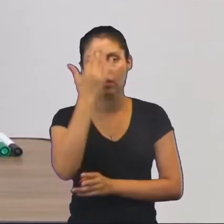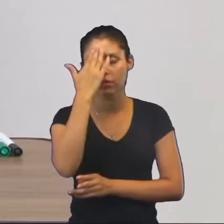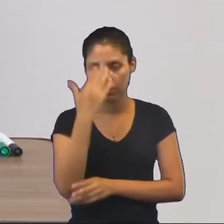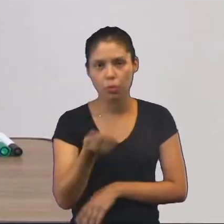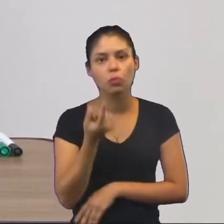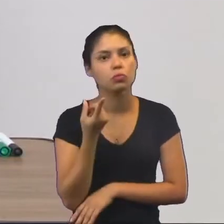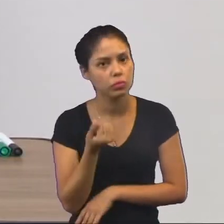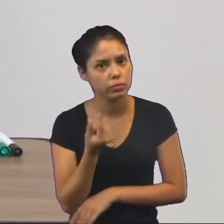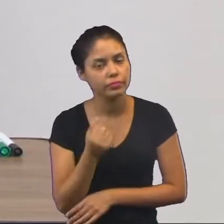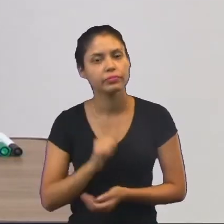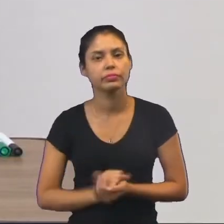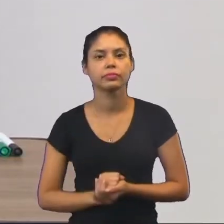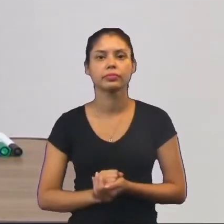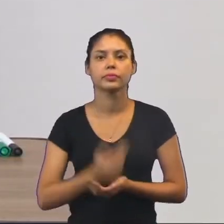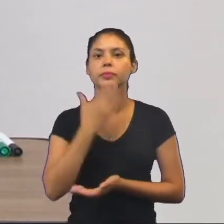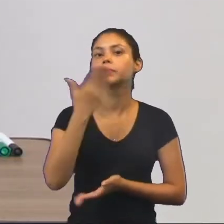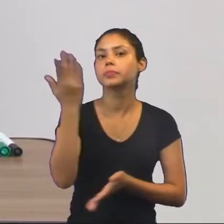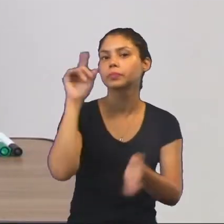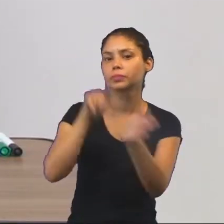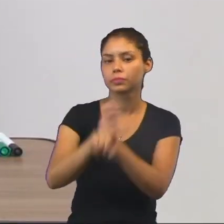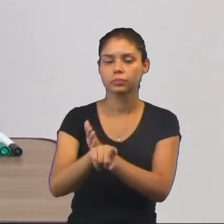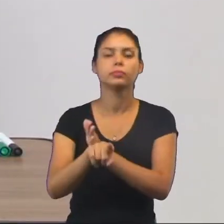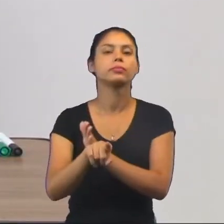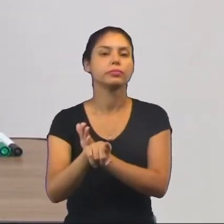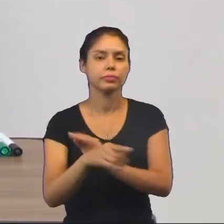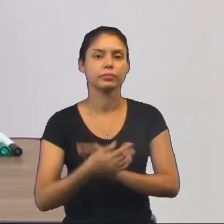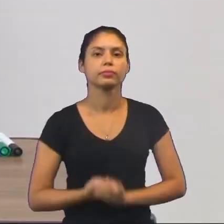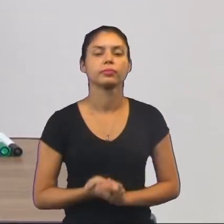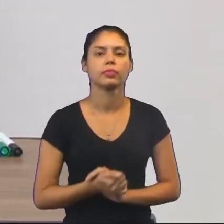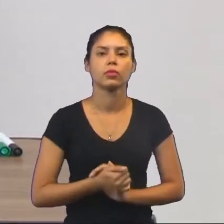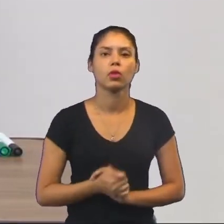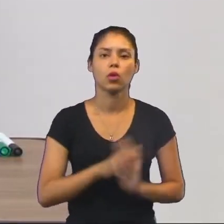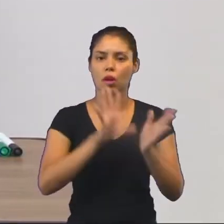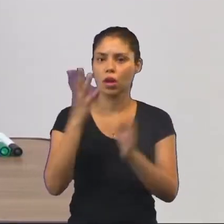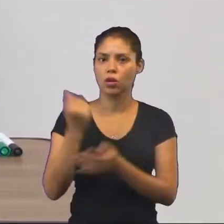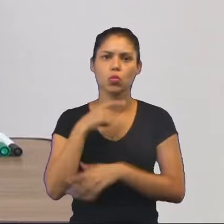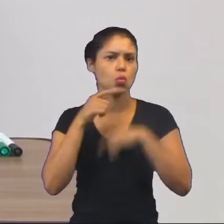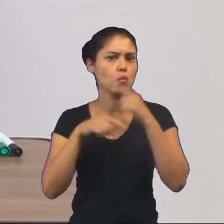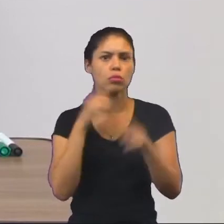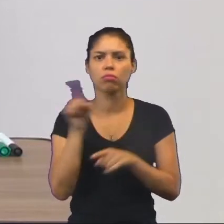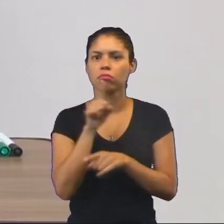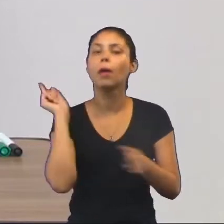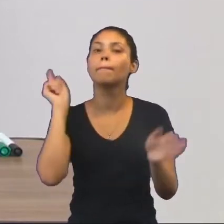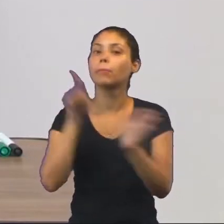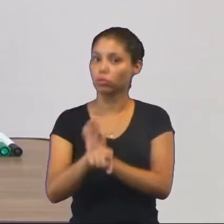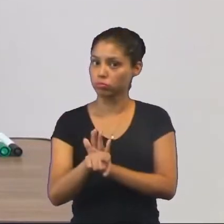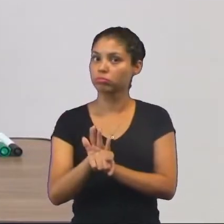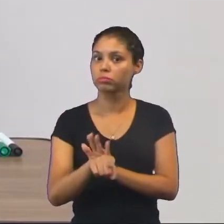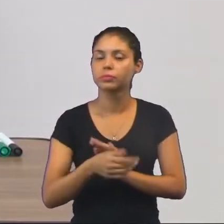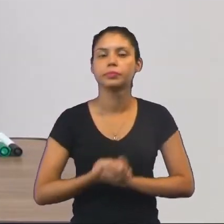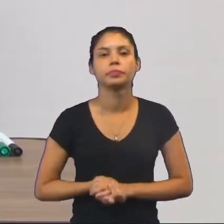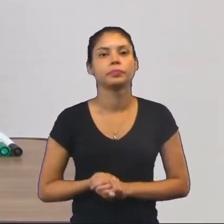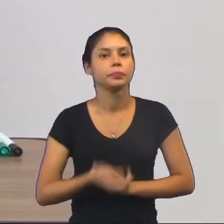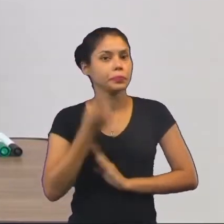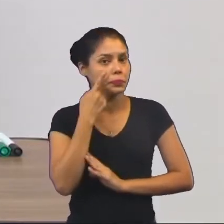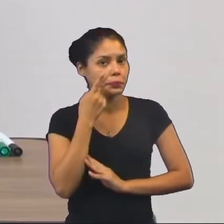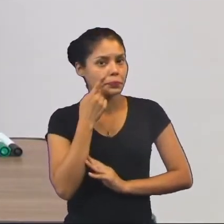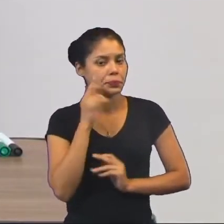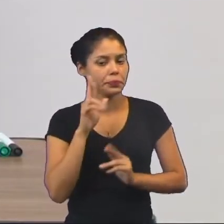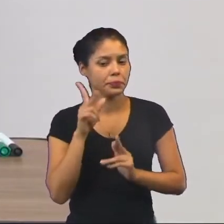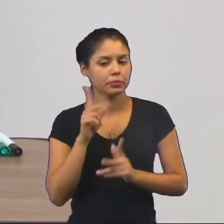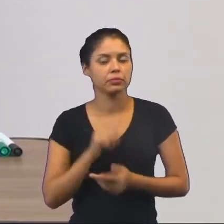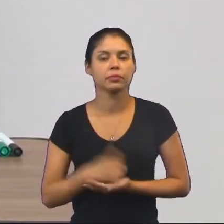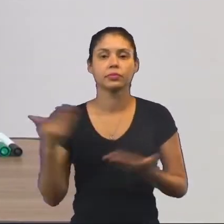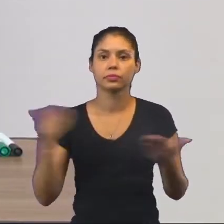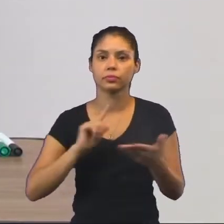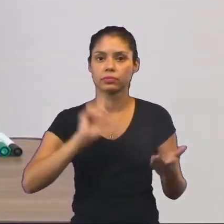saber. Então, ele vai lá e faz uma pergunta ao fazendeiro. Ele não está tirando uma dúvida, ele está perguntando. Olha que interessante.